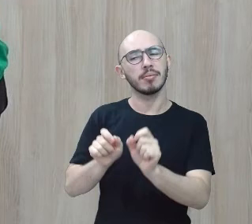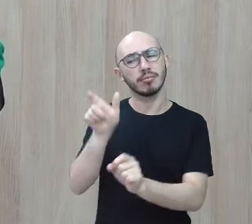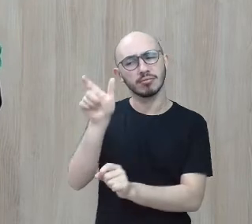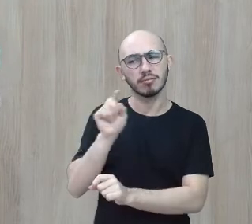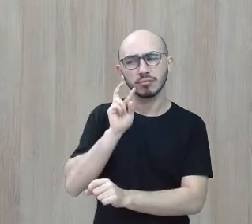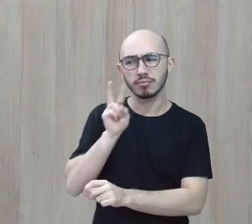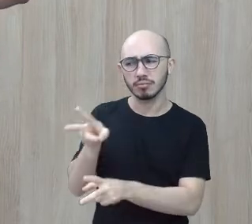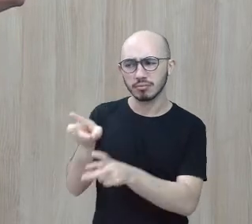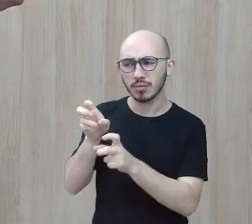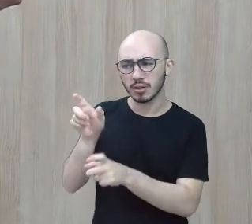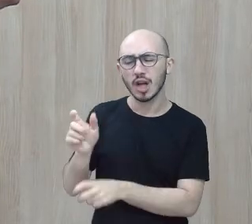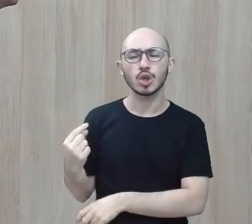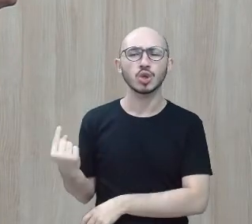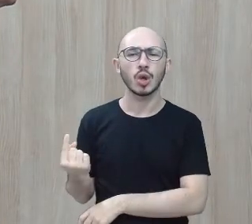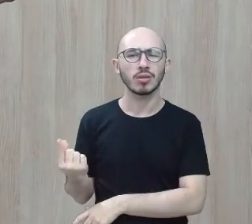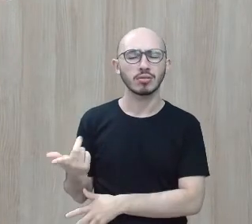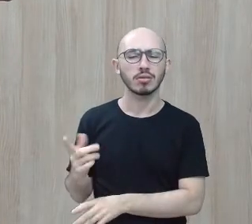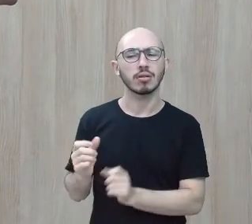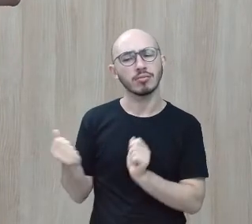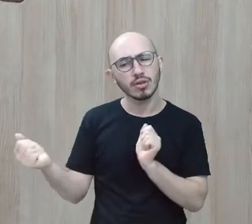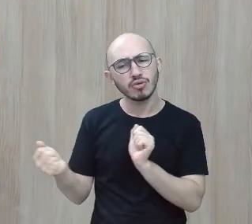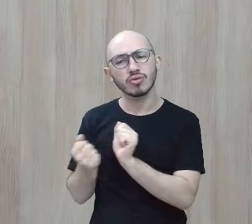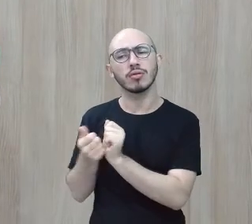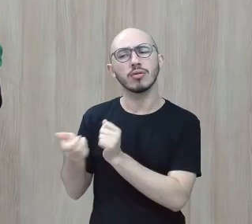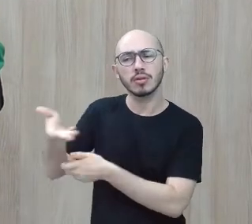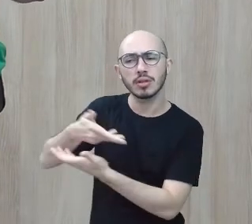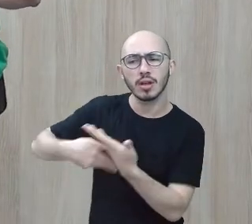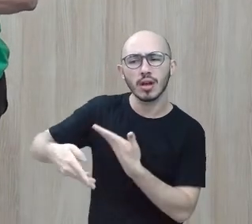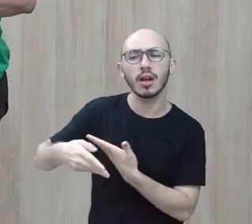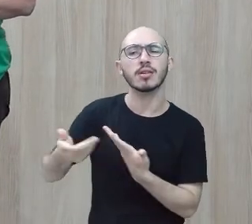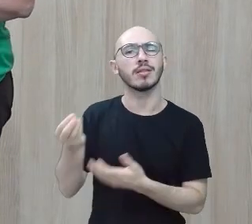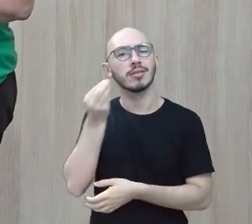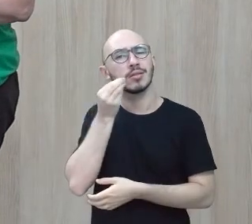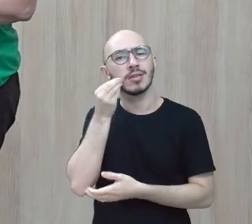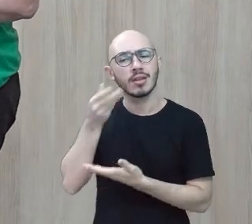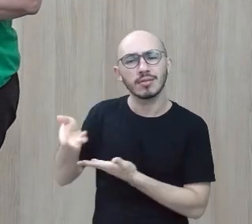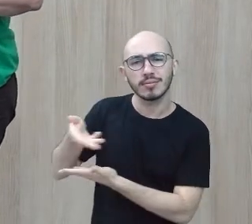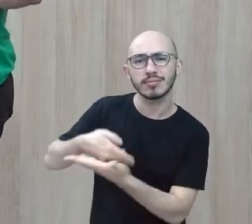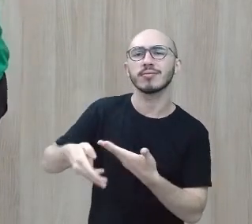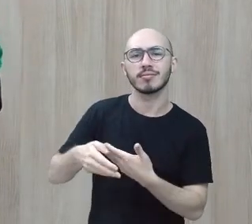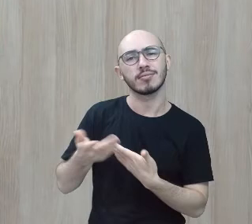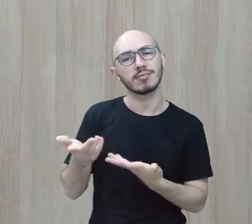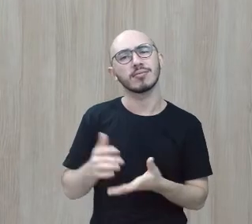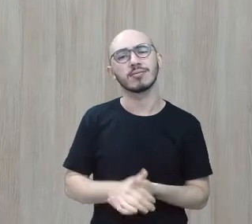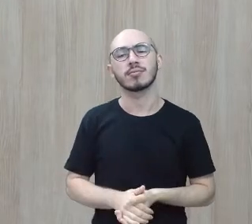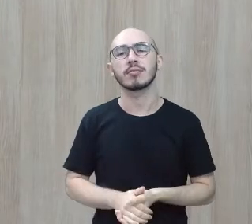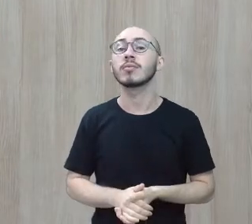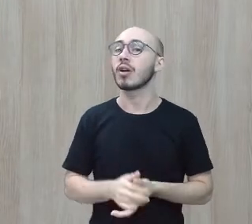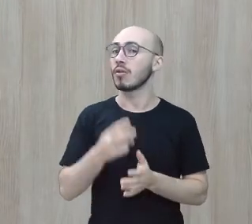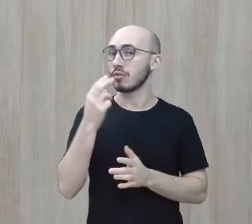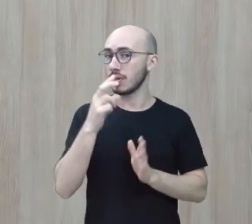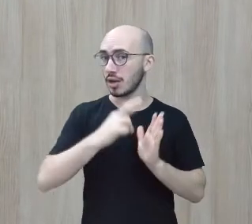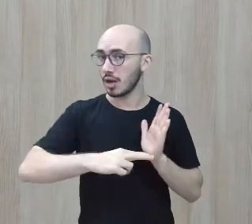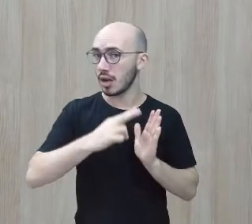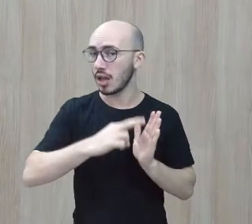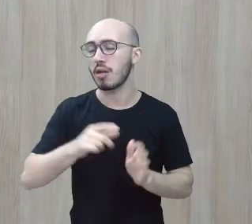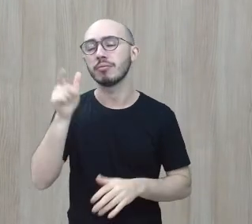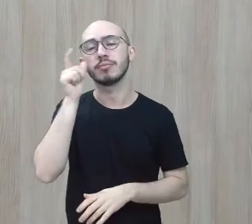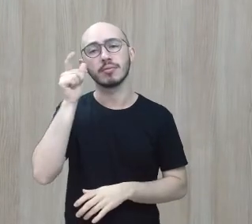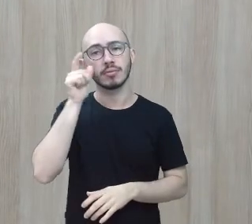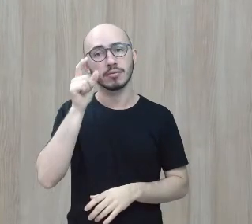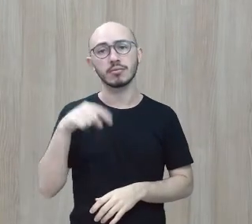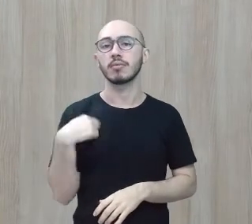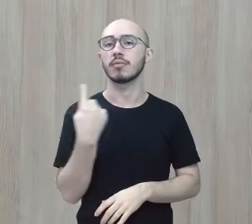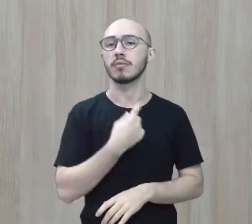só, chega perto, tá? Evita tirar um pouquinho dessa solidão. Mas é interessante ler, porque quando